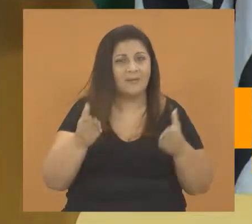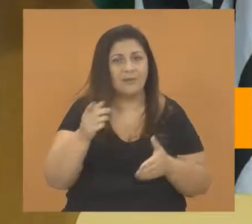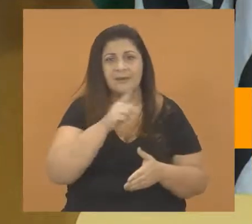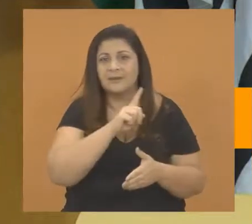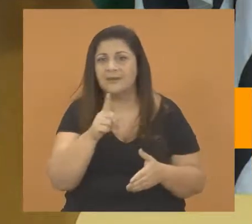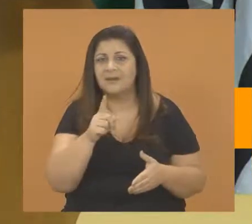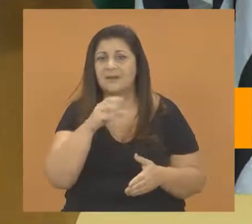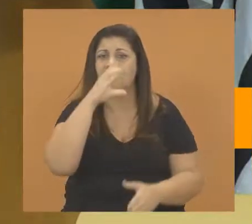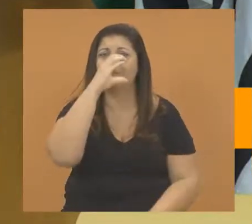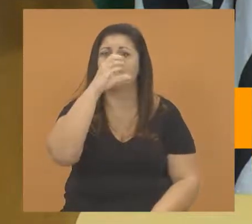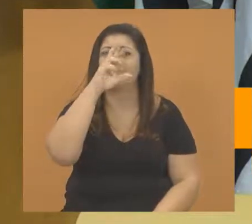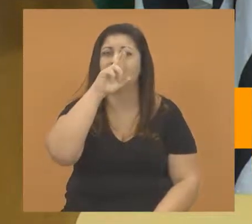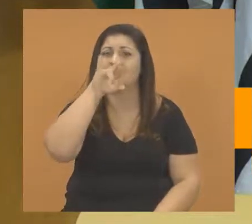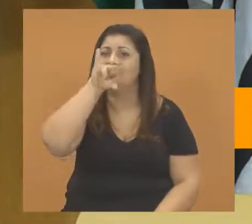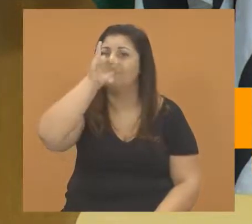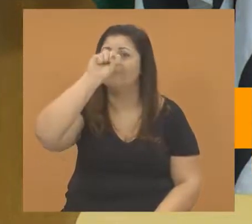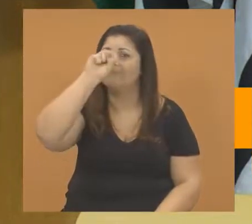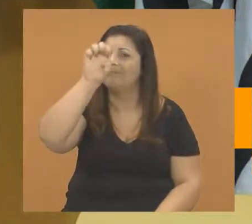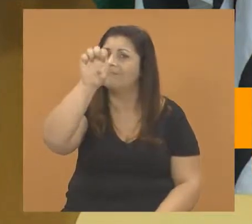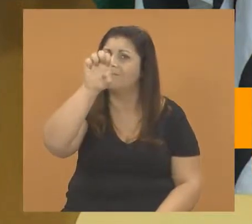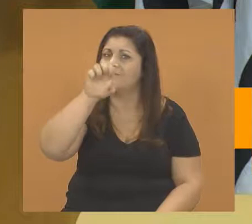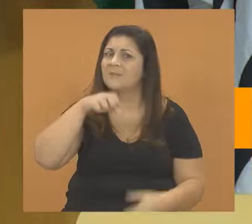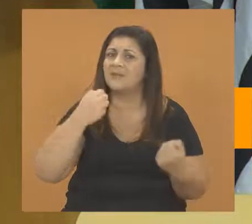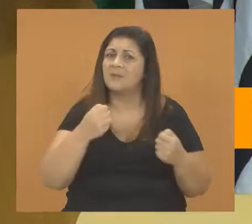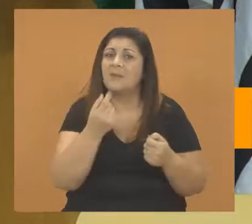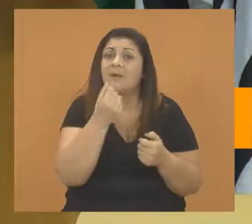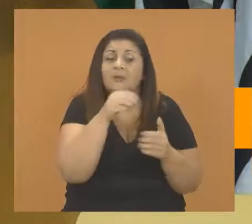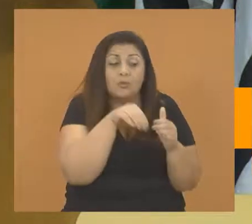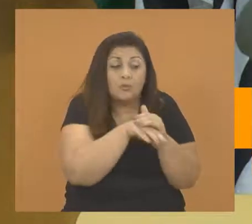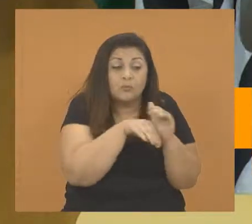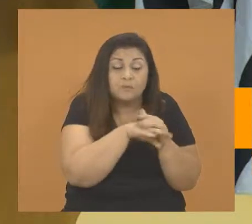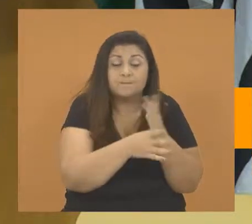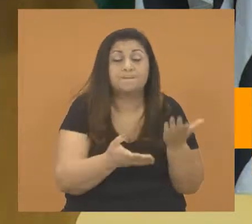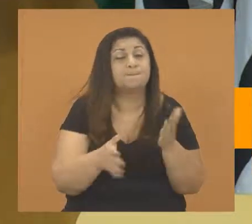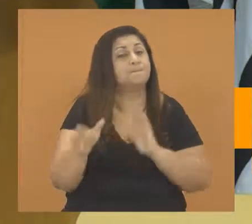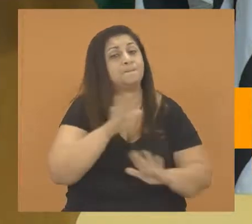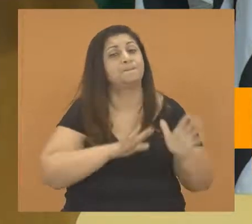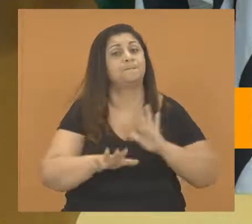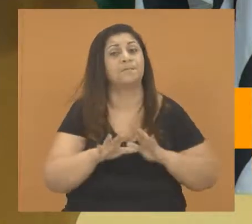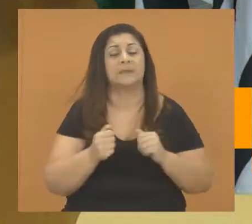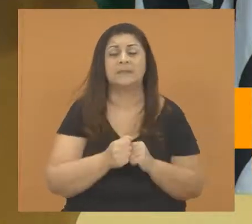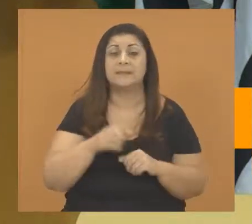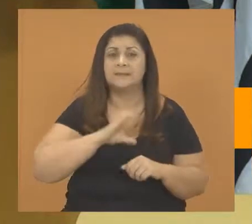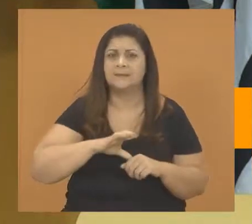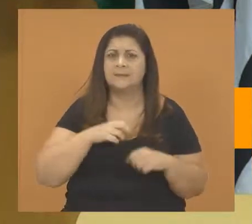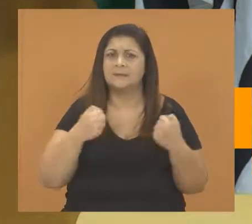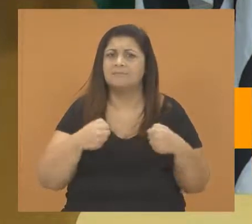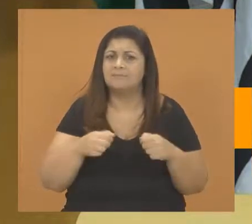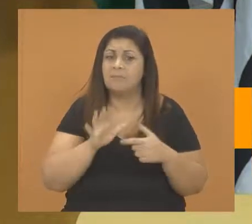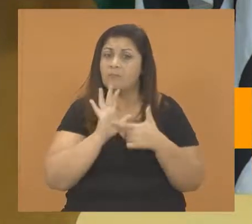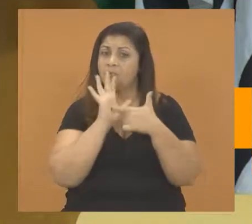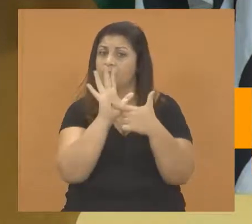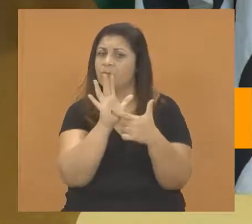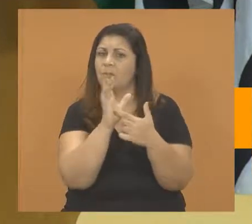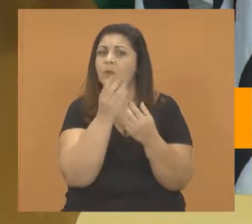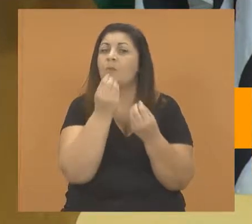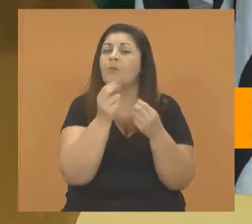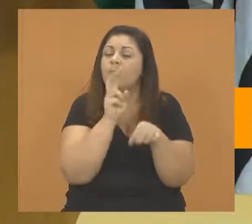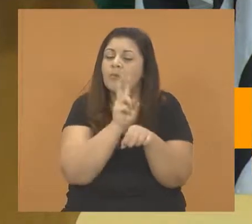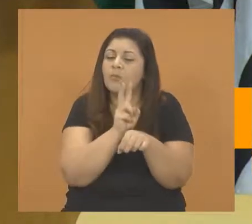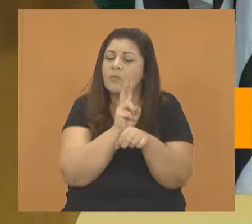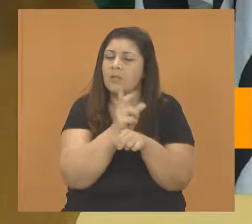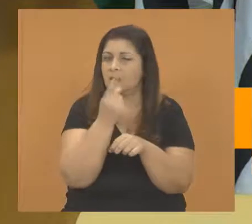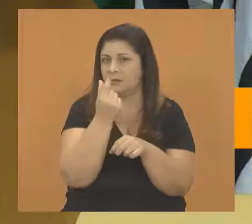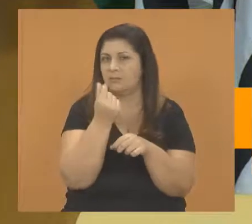por um momento de crise nós estamos passando por um momento onde a cidade tem que dar demonstração de utilizar da melhor forma os recursos públicos e